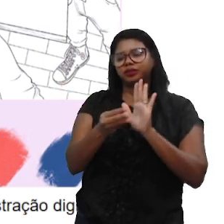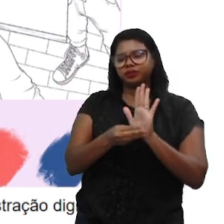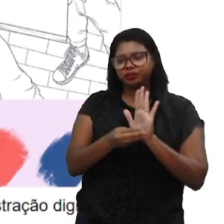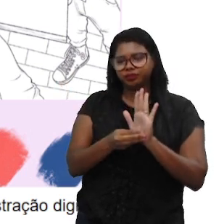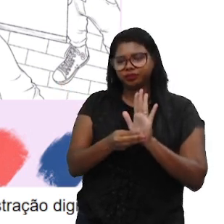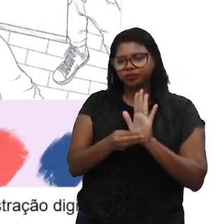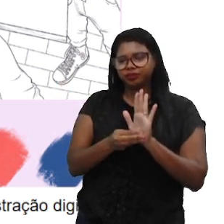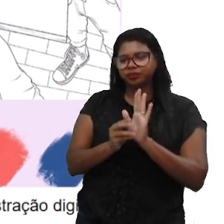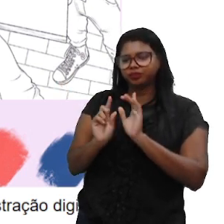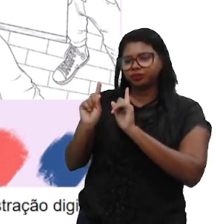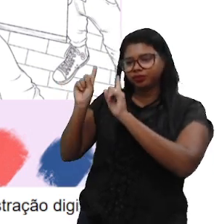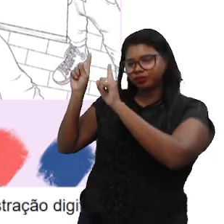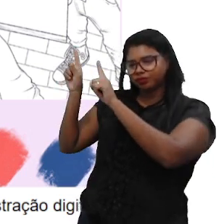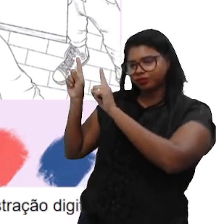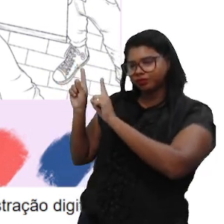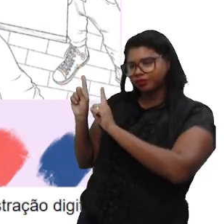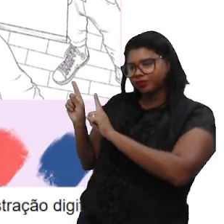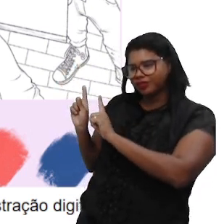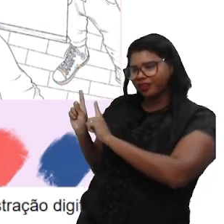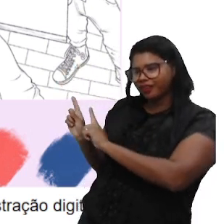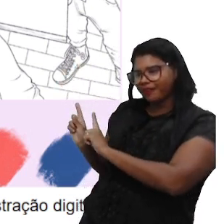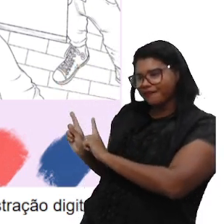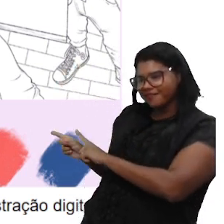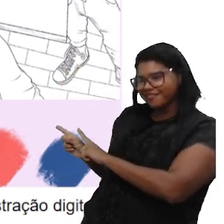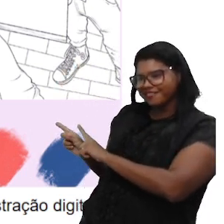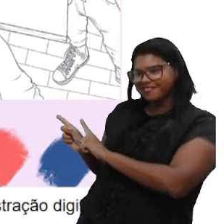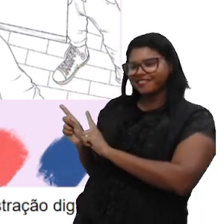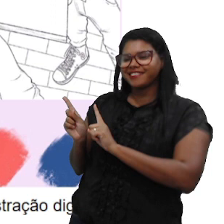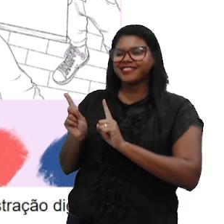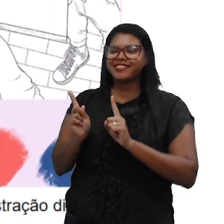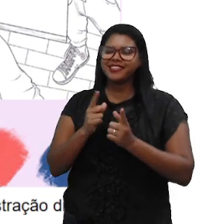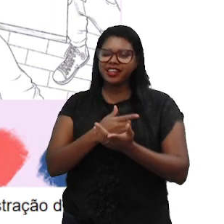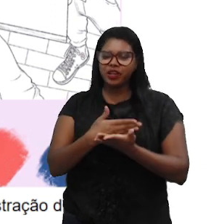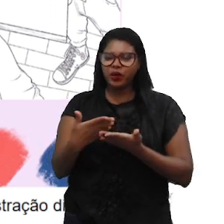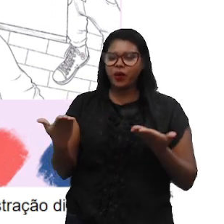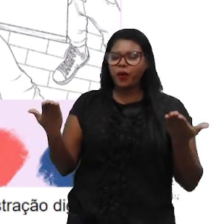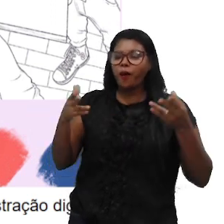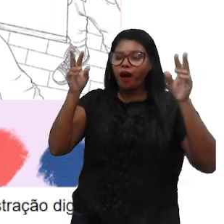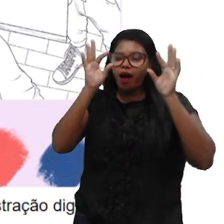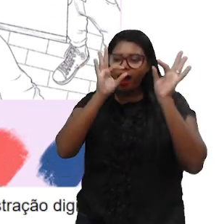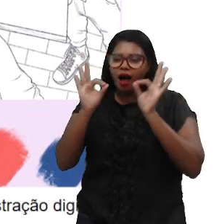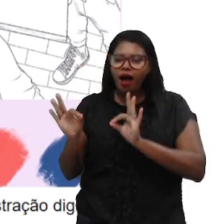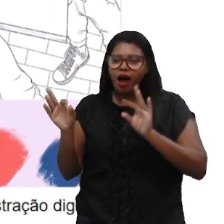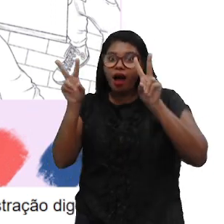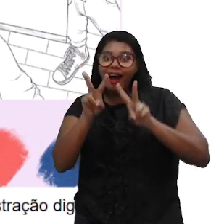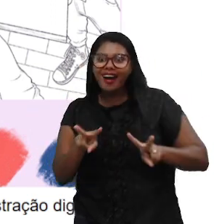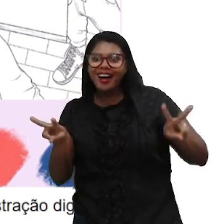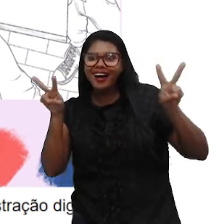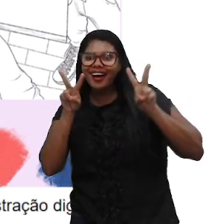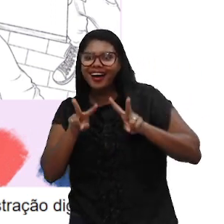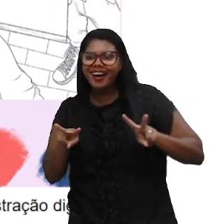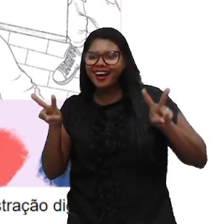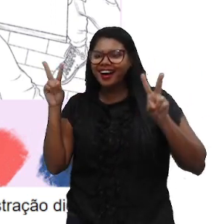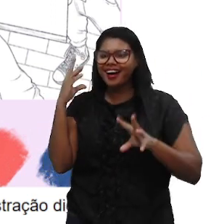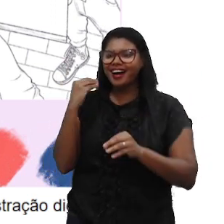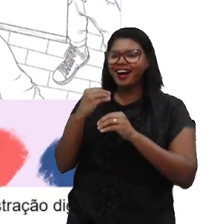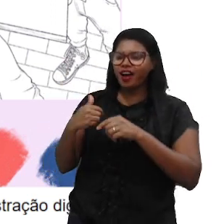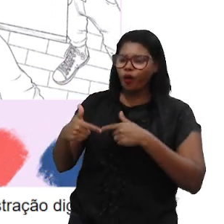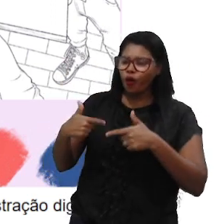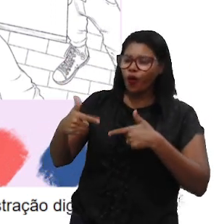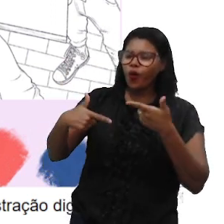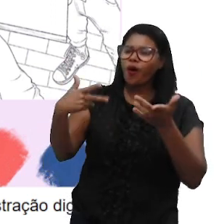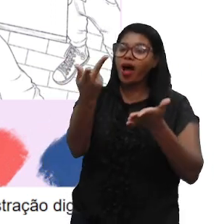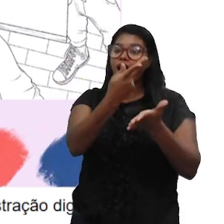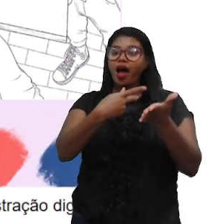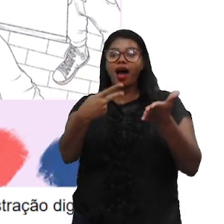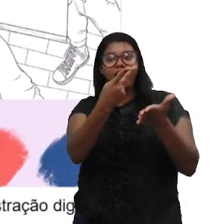esse esboço é uma das etapas iniciais, onde a gente vai começar a visualizar, né, o trabalho, o